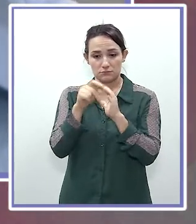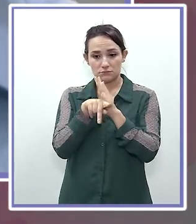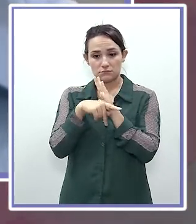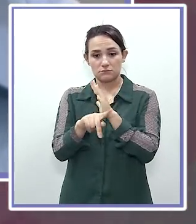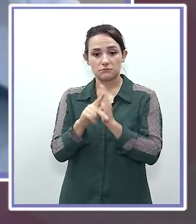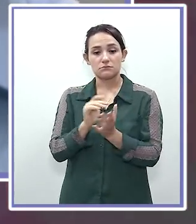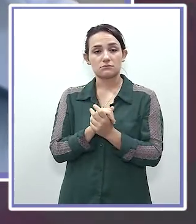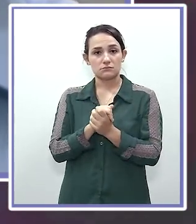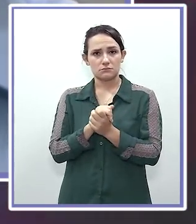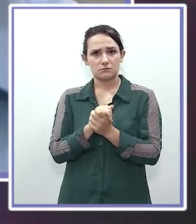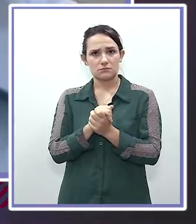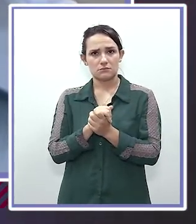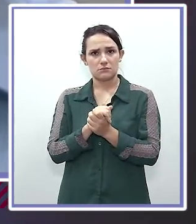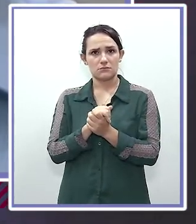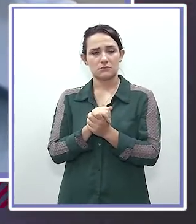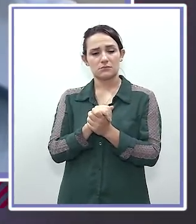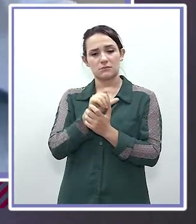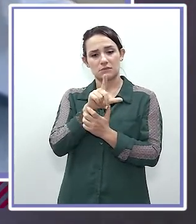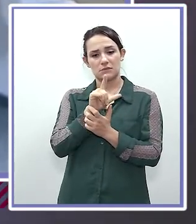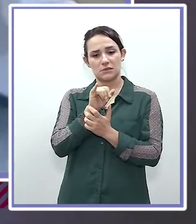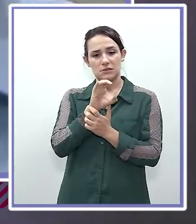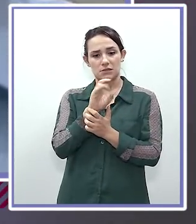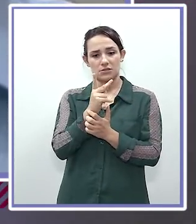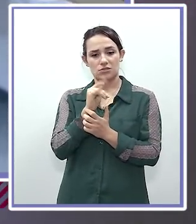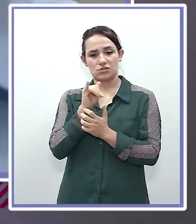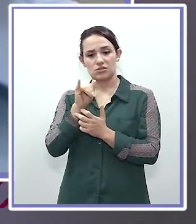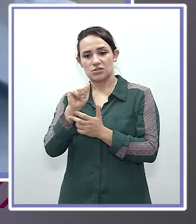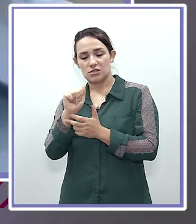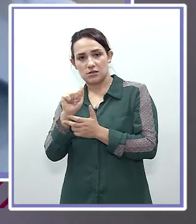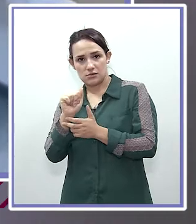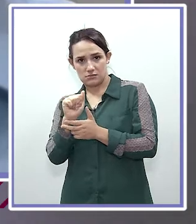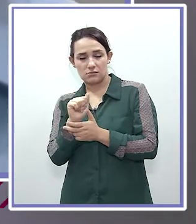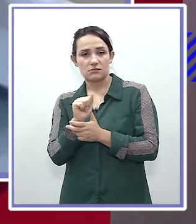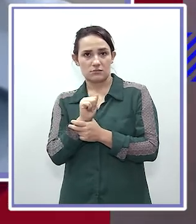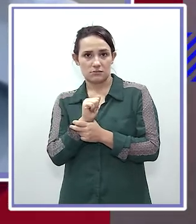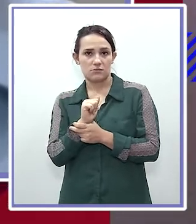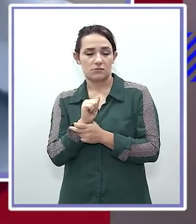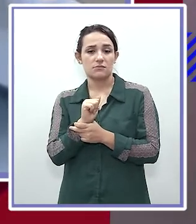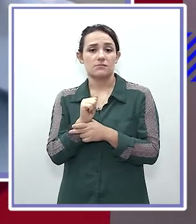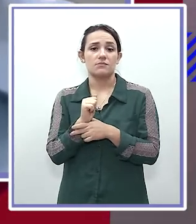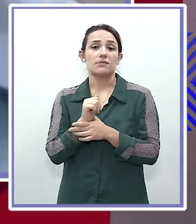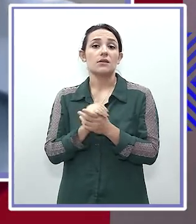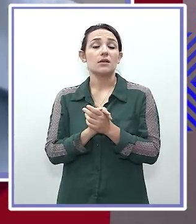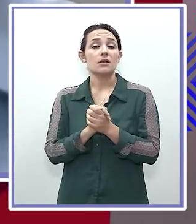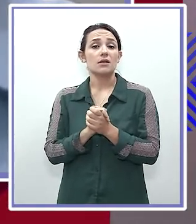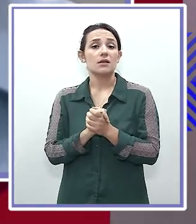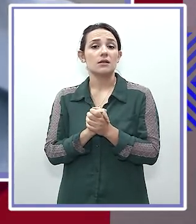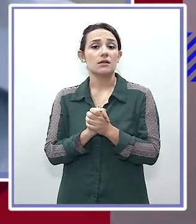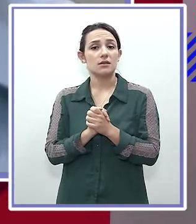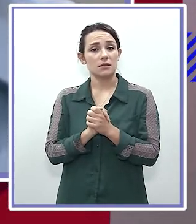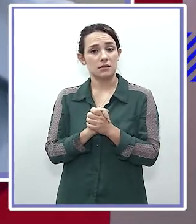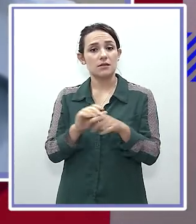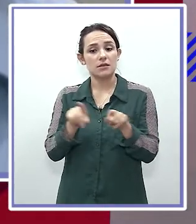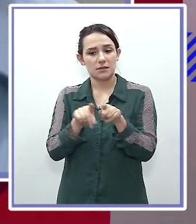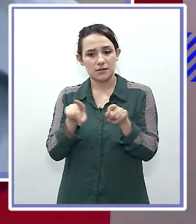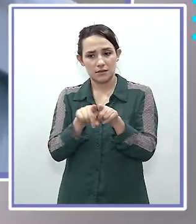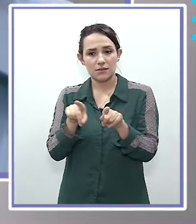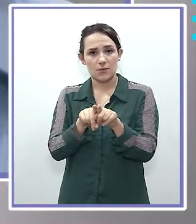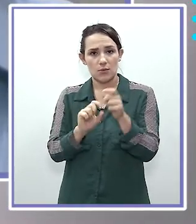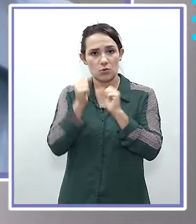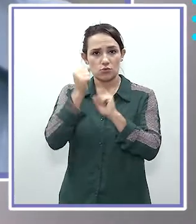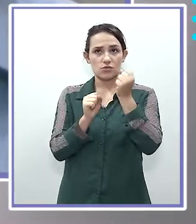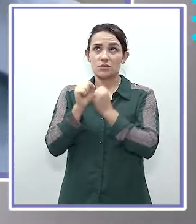da lixívia, que eu fui pesquisar e descobri que é o resto ali do processamento da madeira, que ele tenta aproveitar de alguma forma, além das